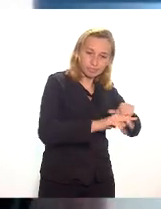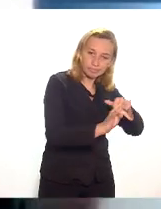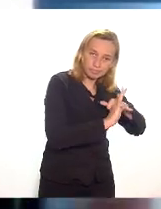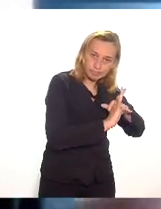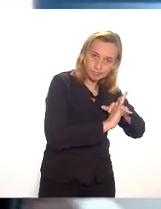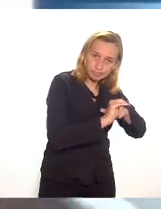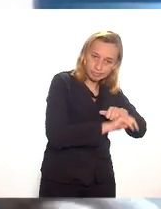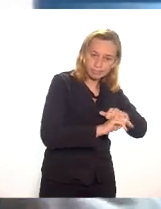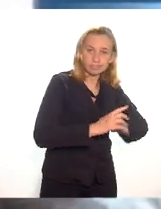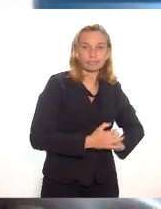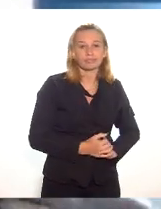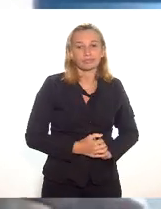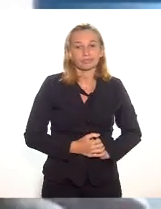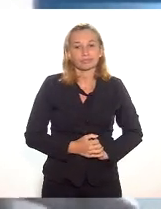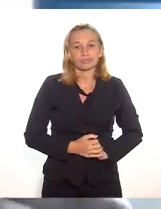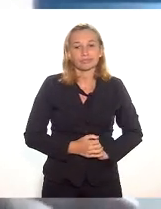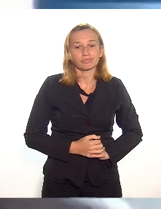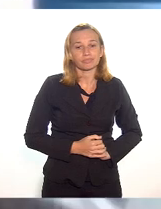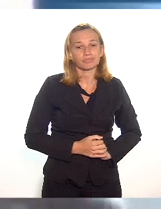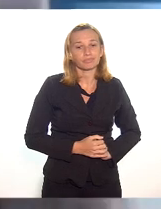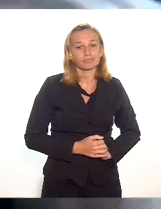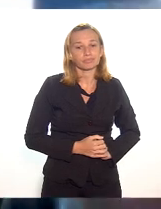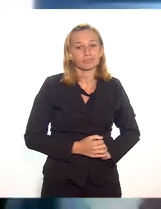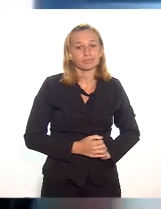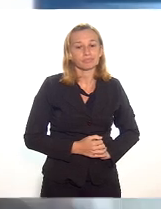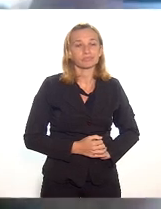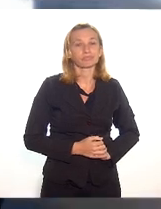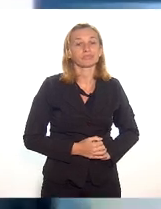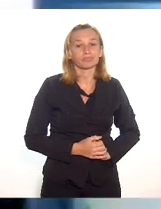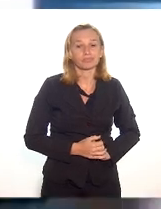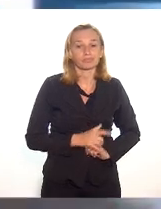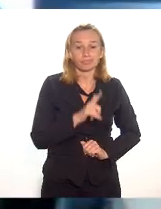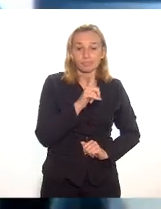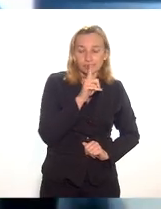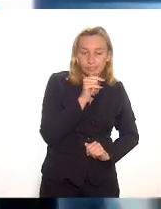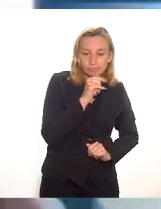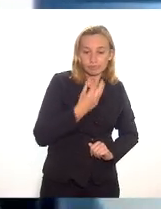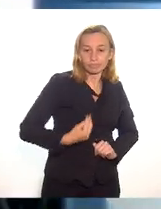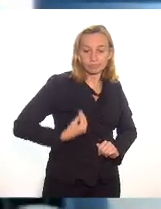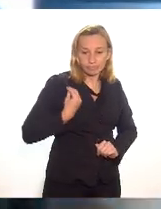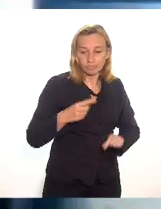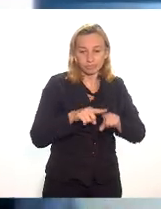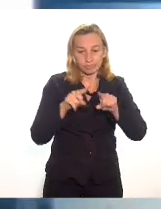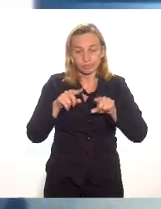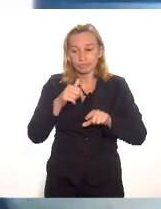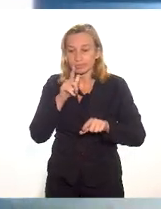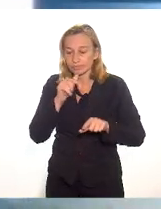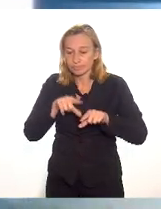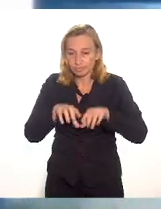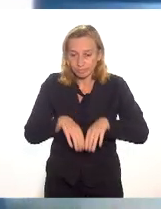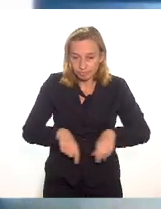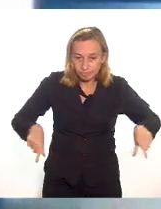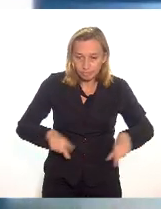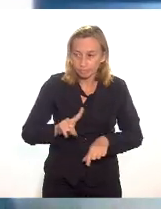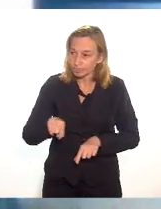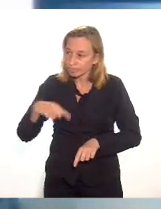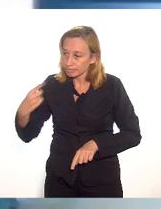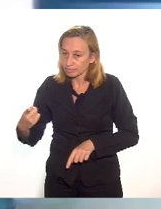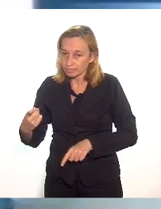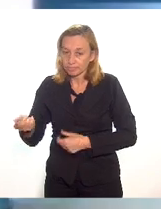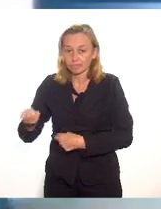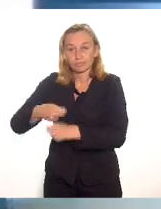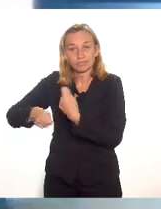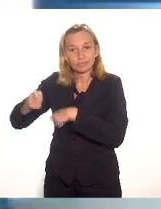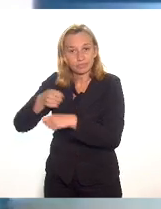SEDAI. São nossos companheiros da luta pela água, pela vida e pelo saneamento. Outra coisa são as direções